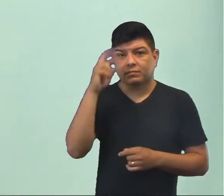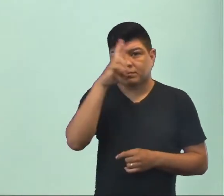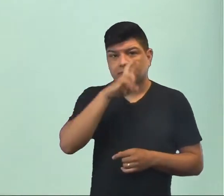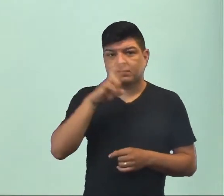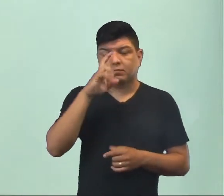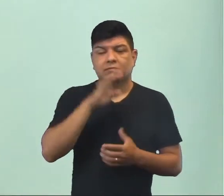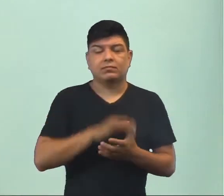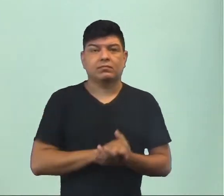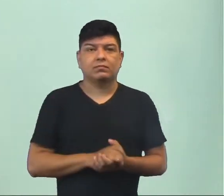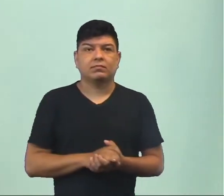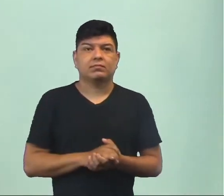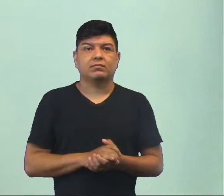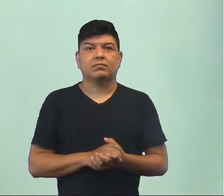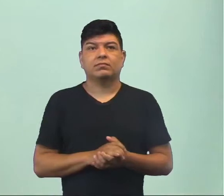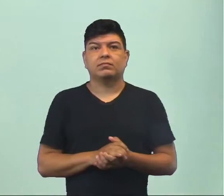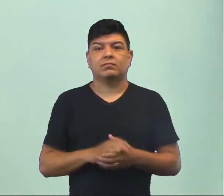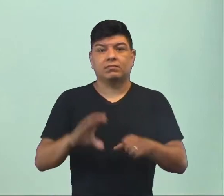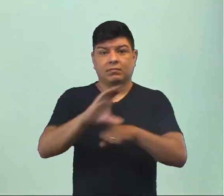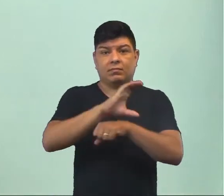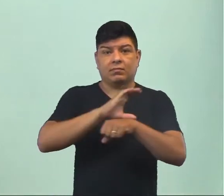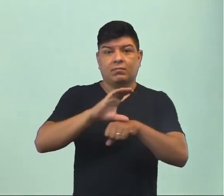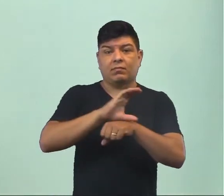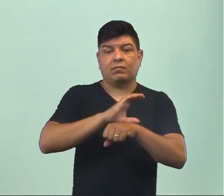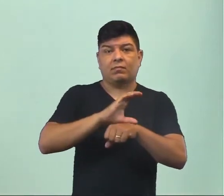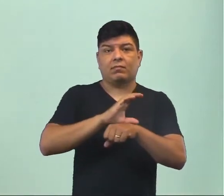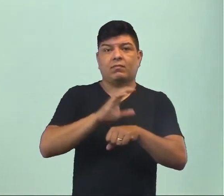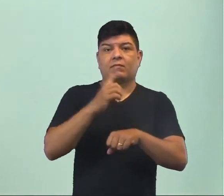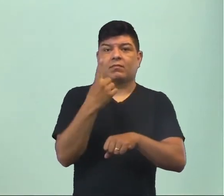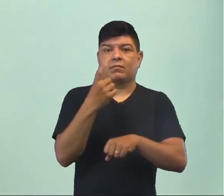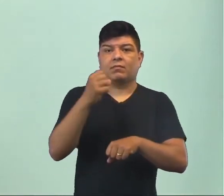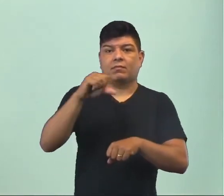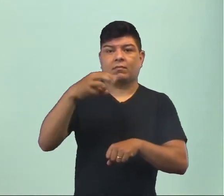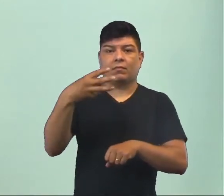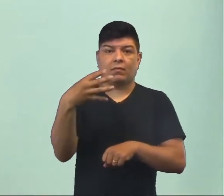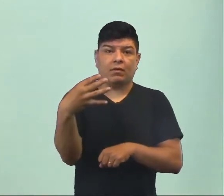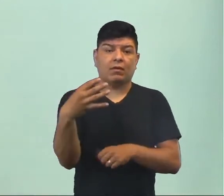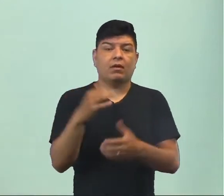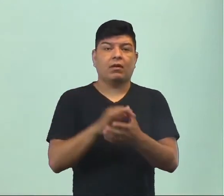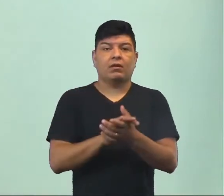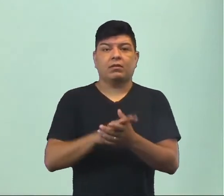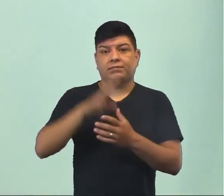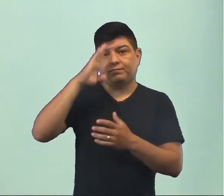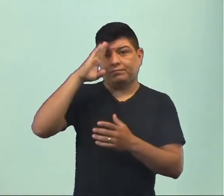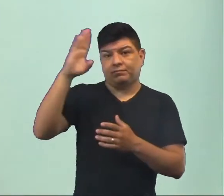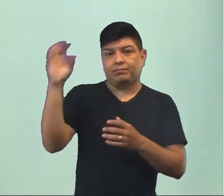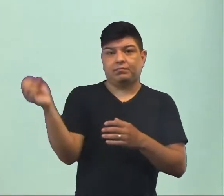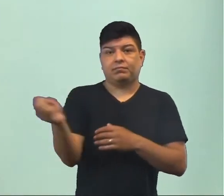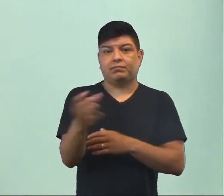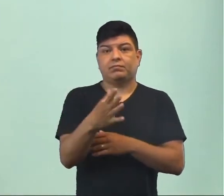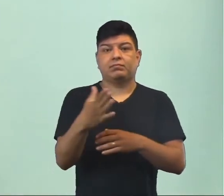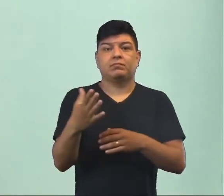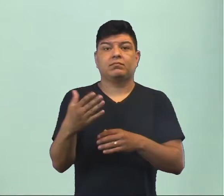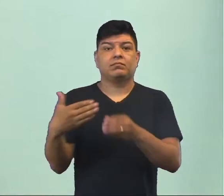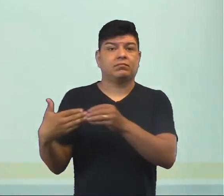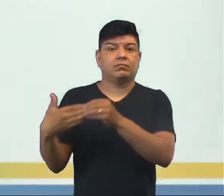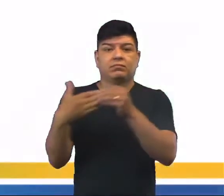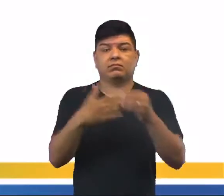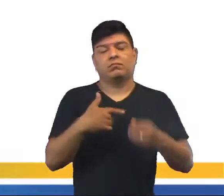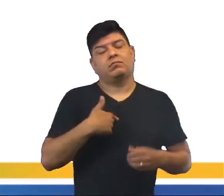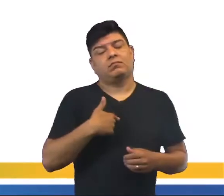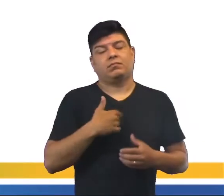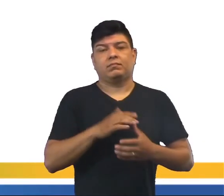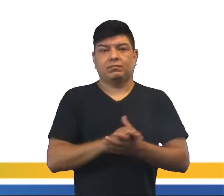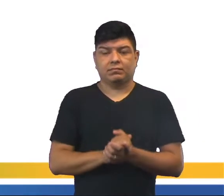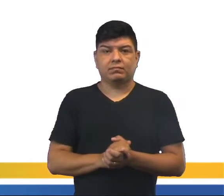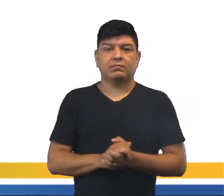observar aí na Constituição de 1934 as principais inovações, né, trazidas pelo governo Getúlio Vargas.